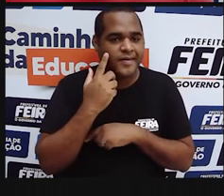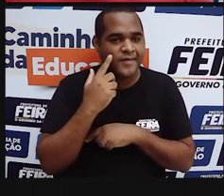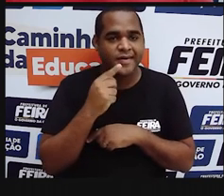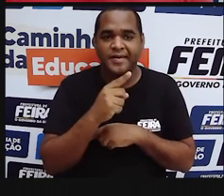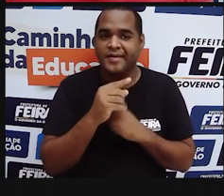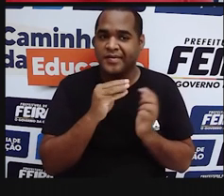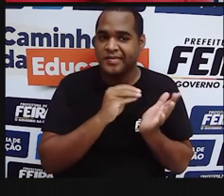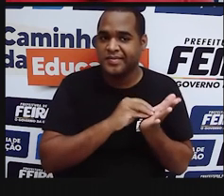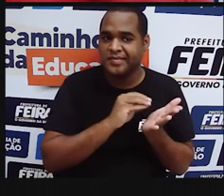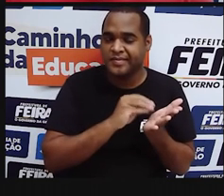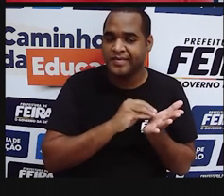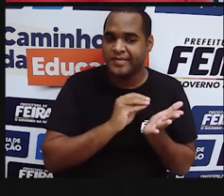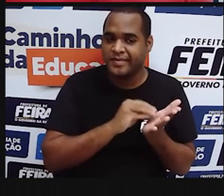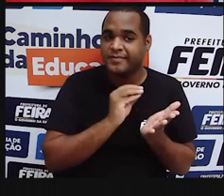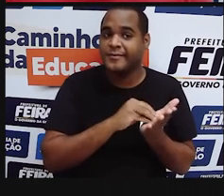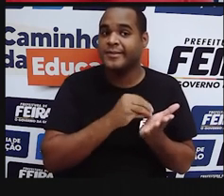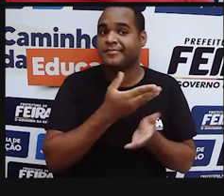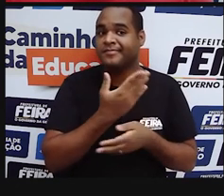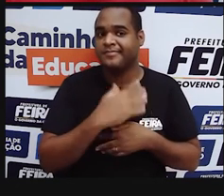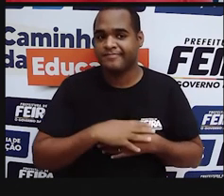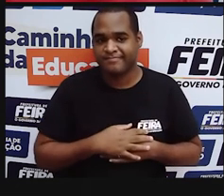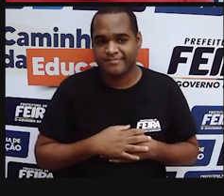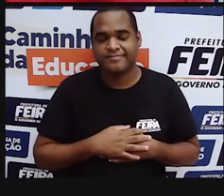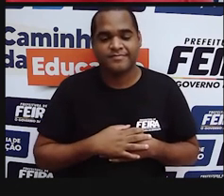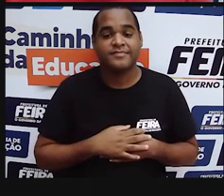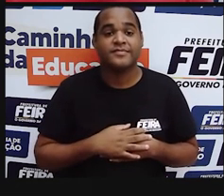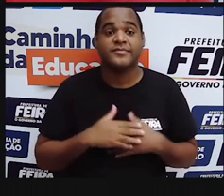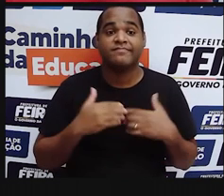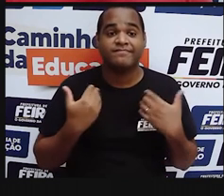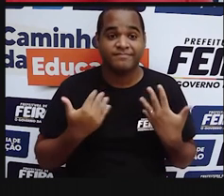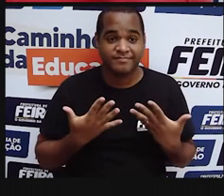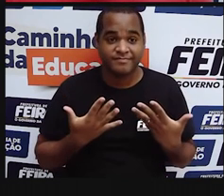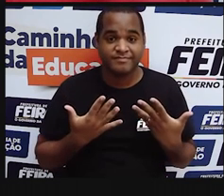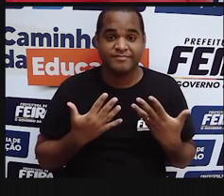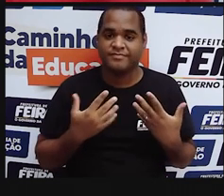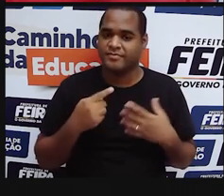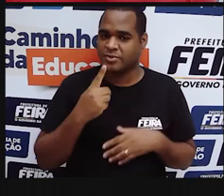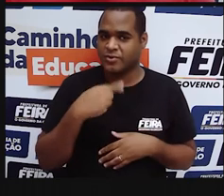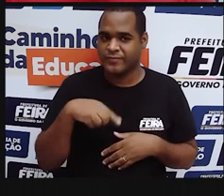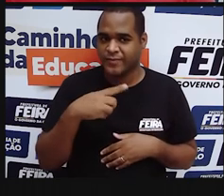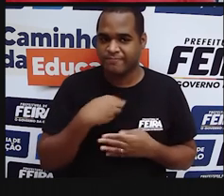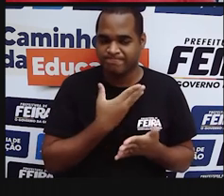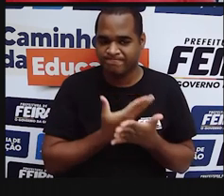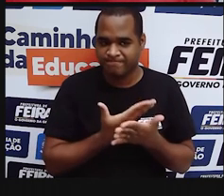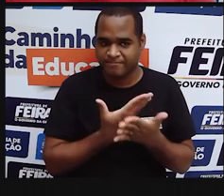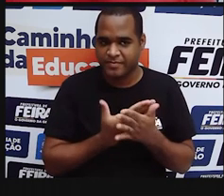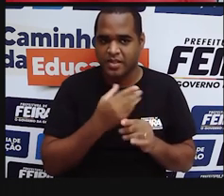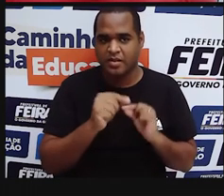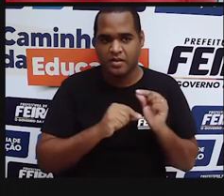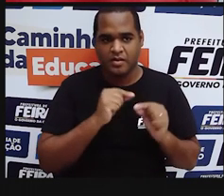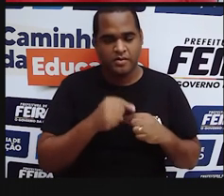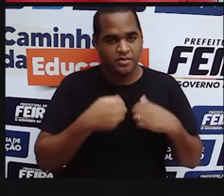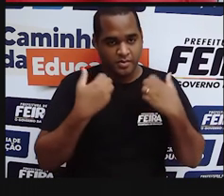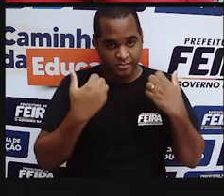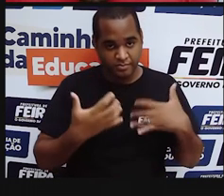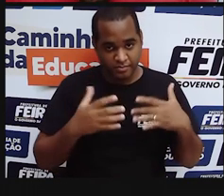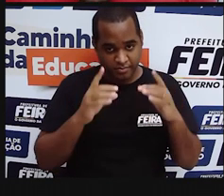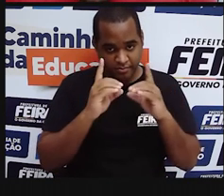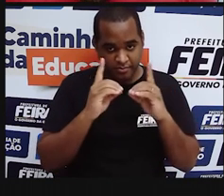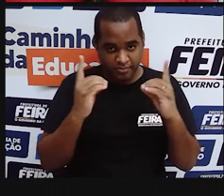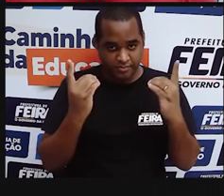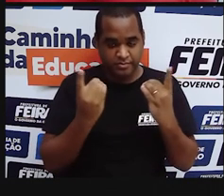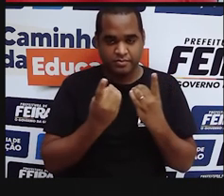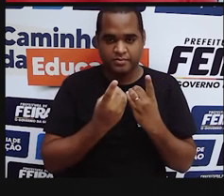ditador, ele sempre sobra e os alunos vão e elegem outro. Então é isso, pessoal. Hoje a gente estudou onde nasceu